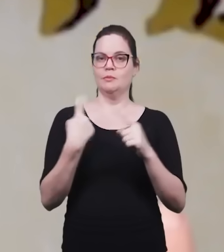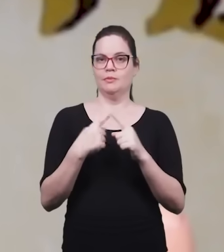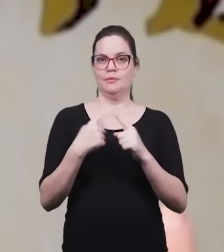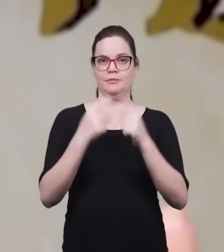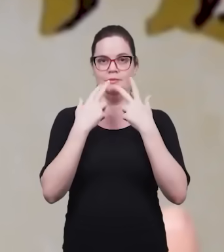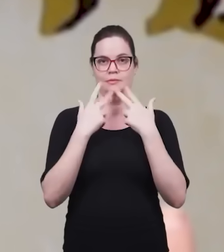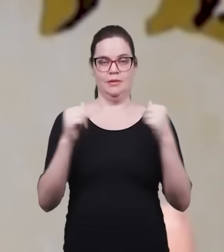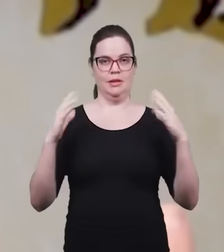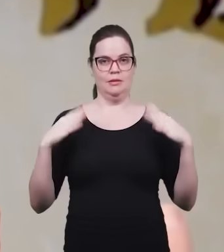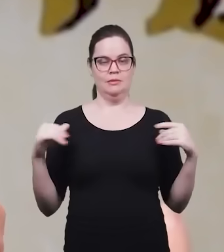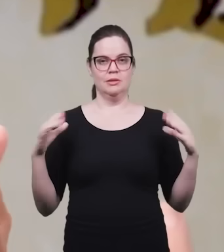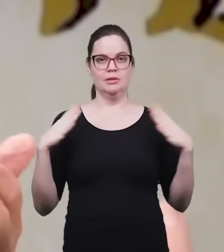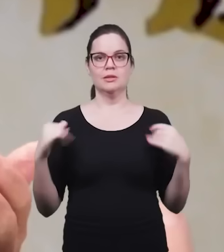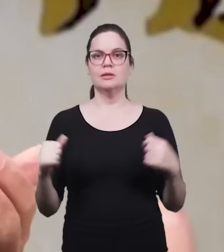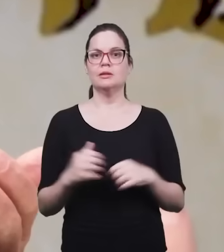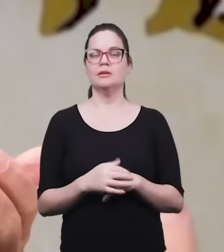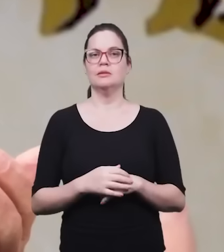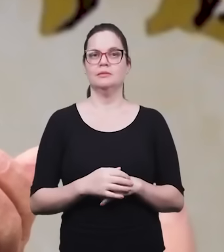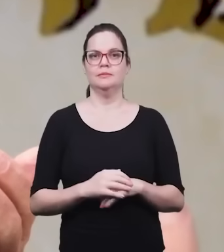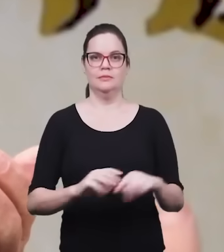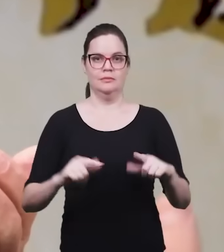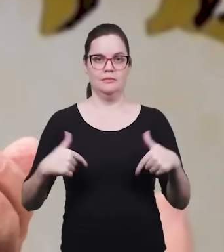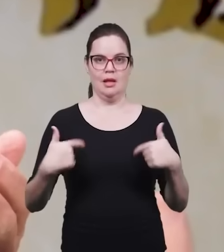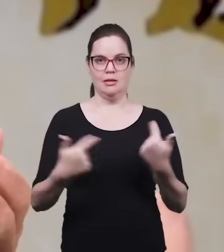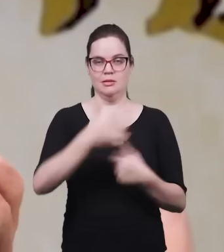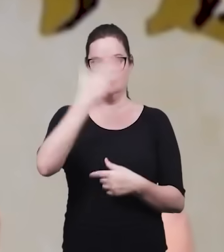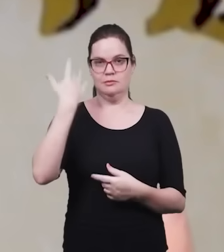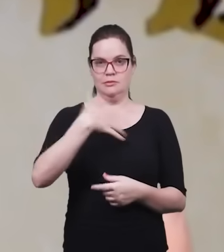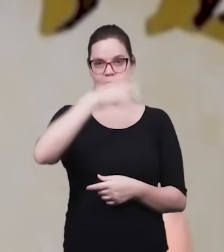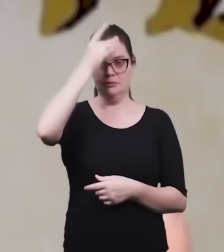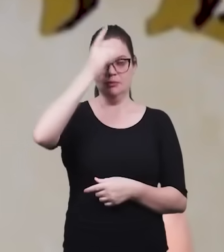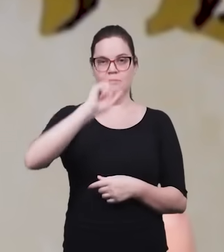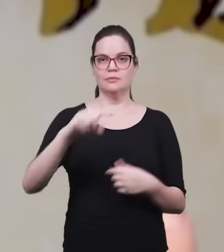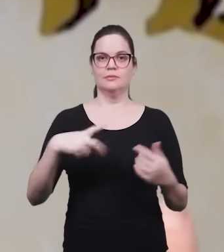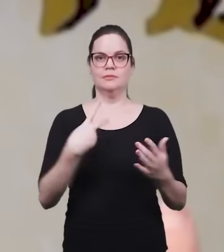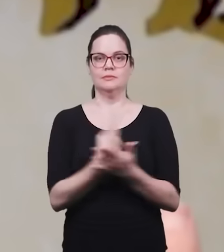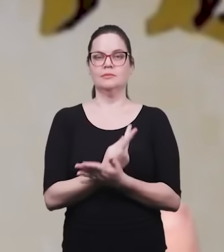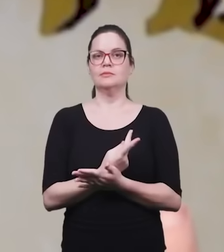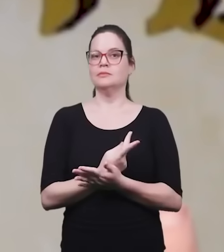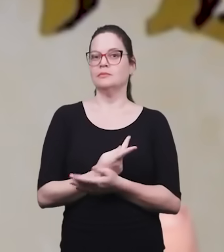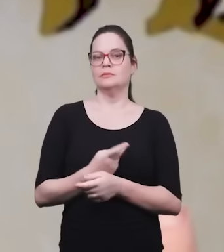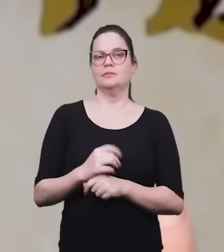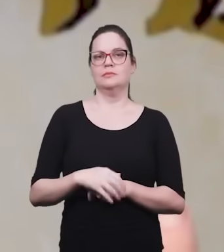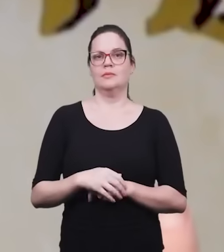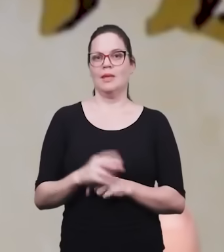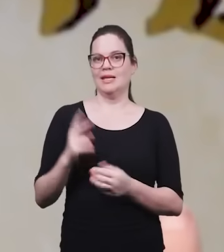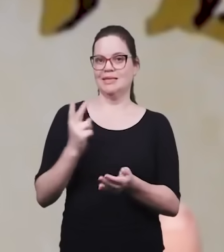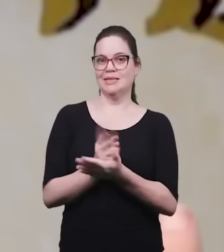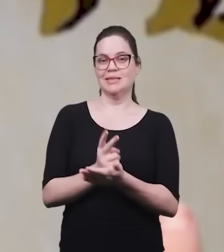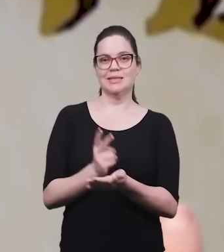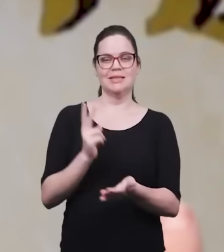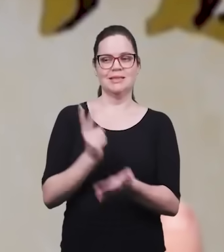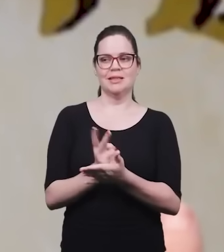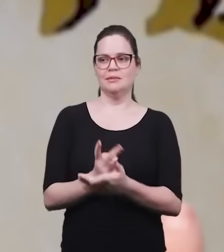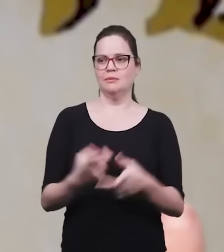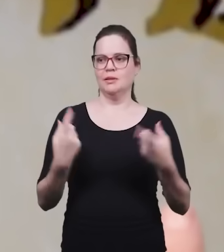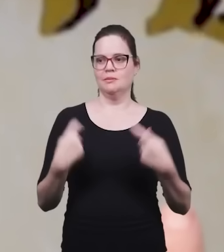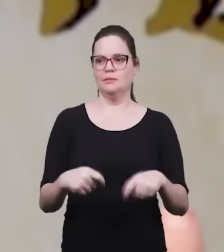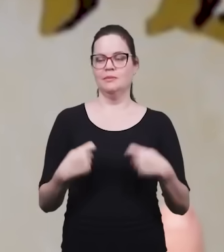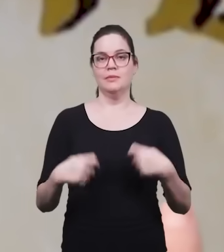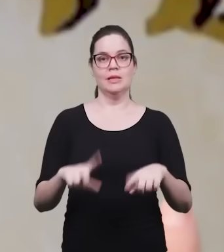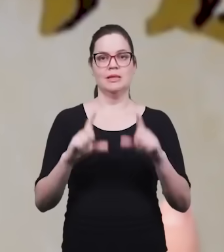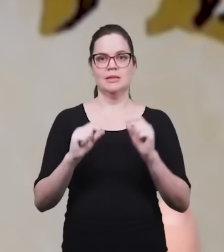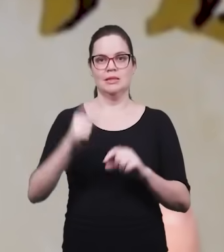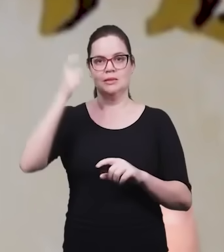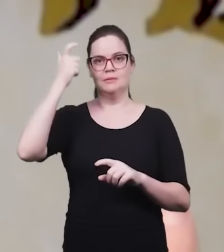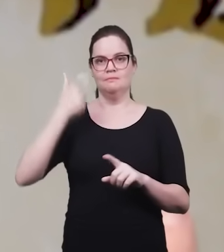estranha, essa operação do Espírito Santo, ela vai sempre requerer a manifestação da